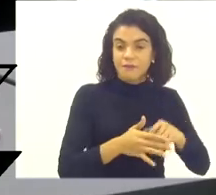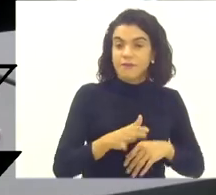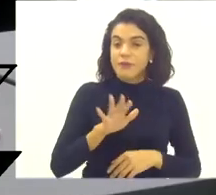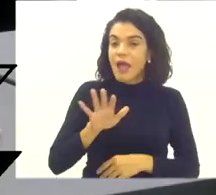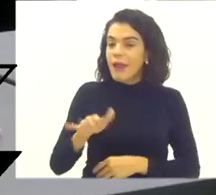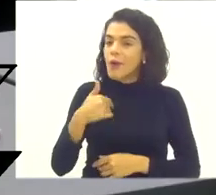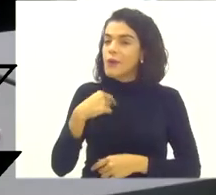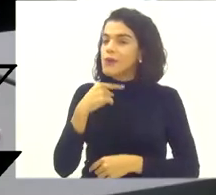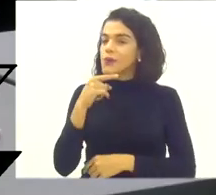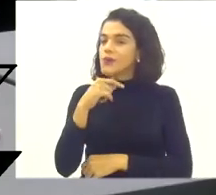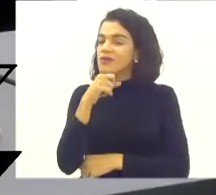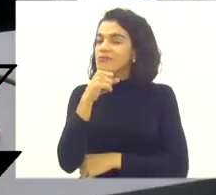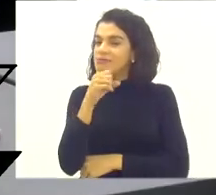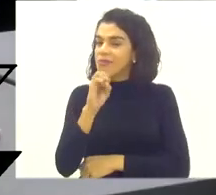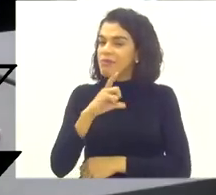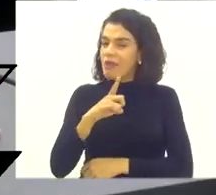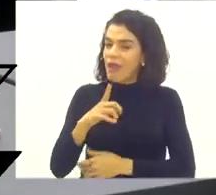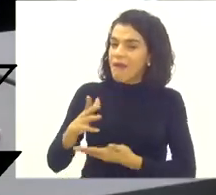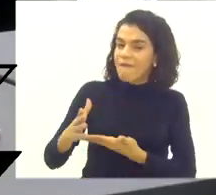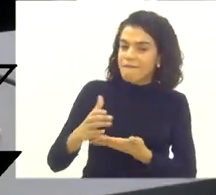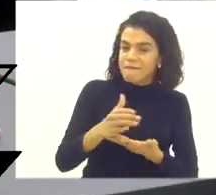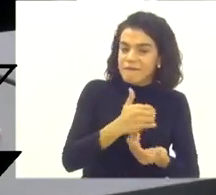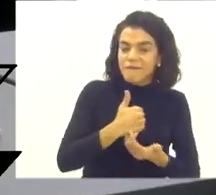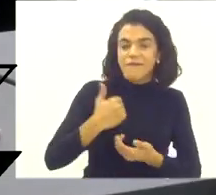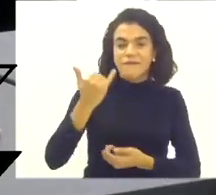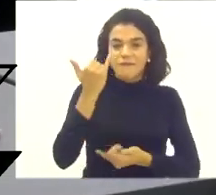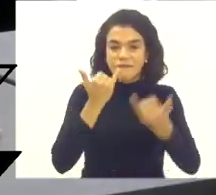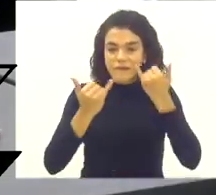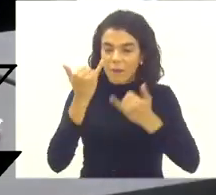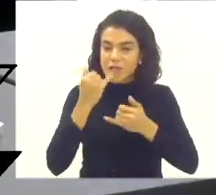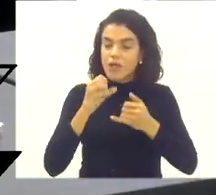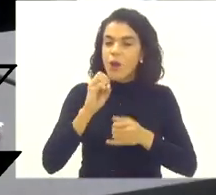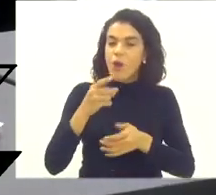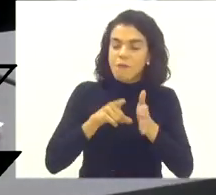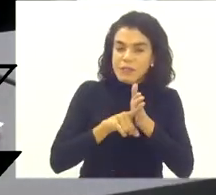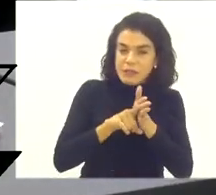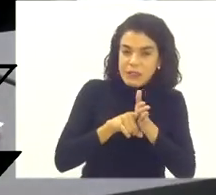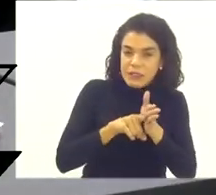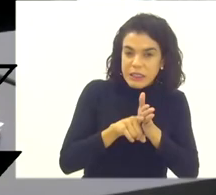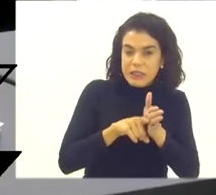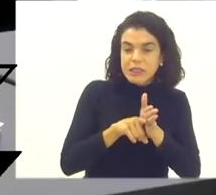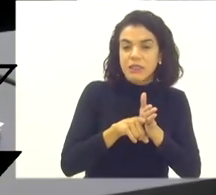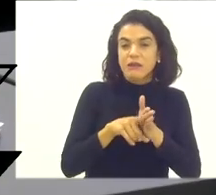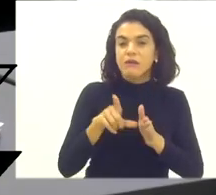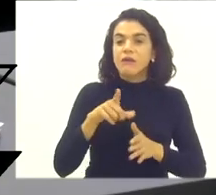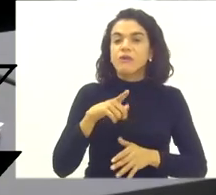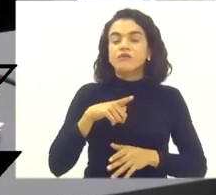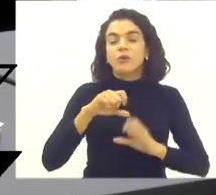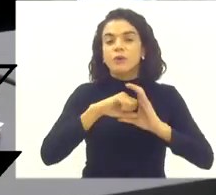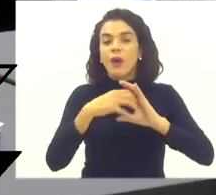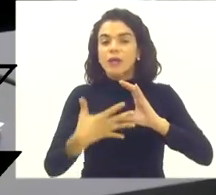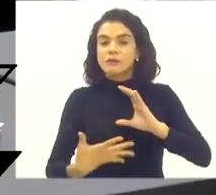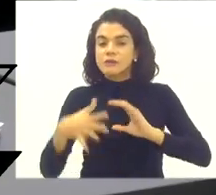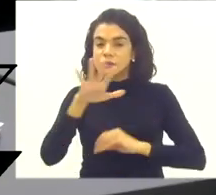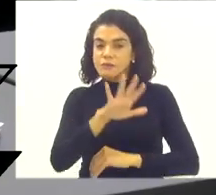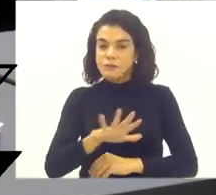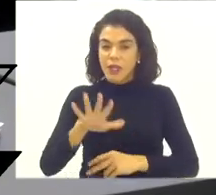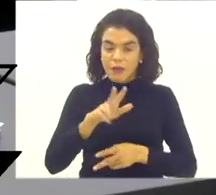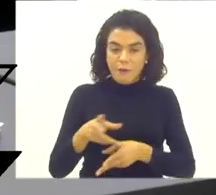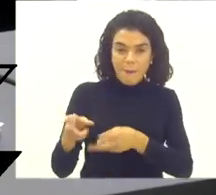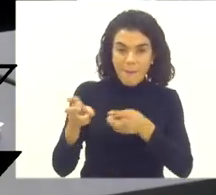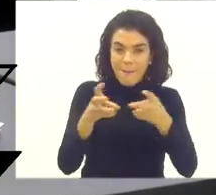uma dúvida se há algum dado ou alguma pesquisa em curso que fale de um outro aspecto que é muito comum a violência contra